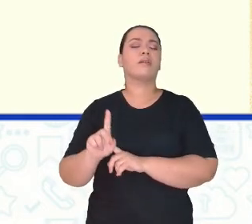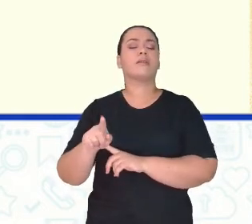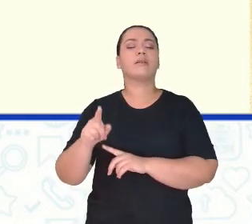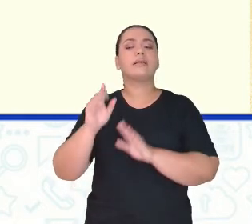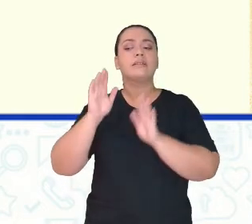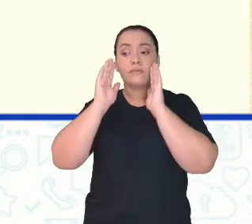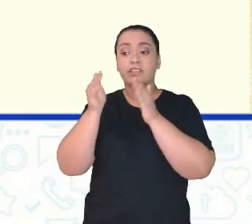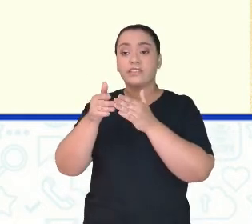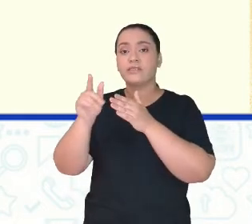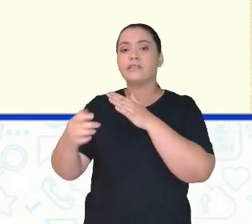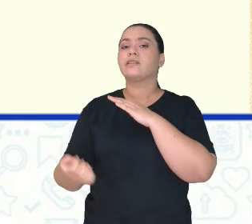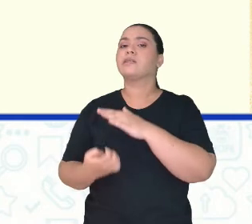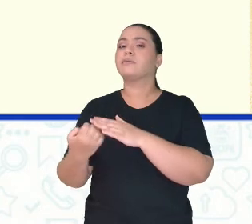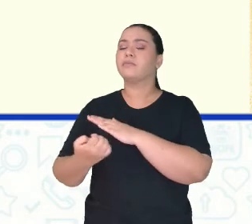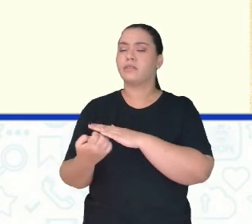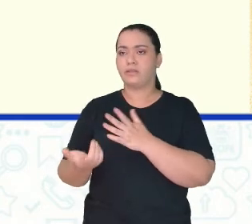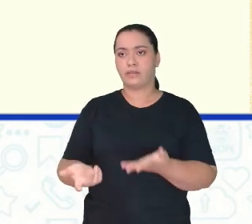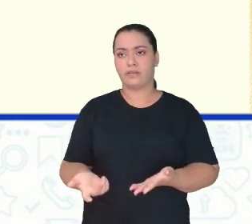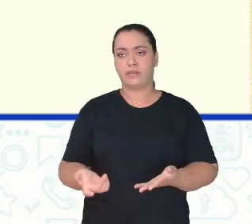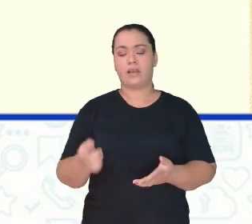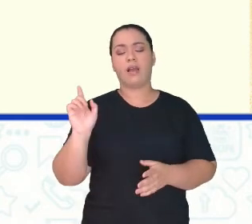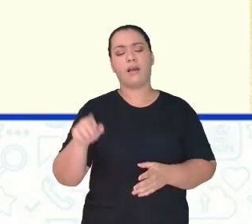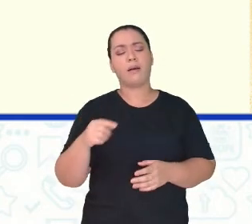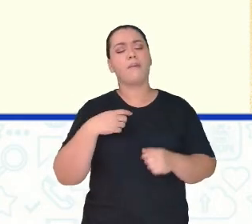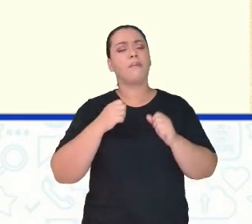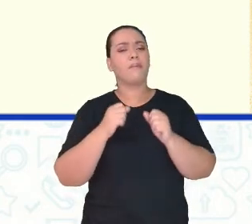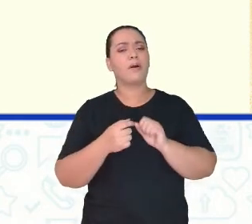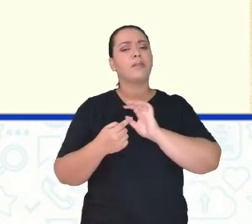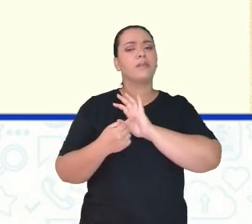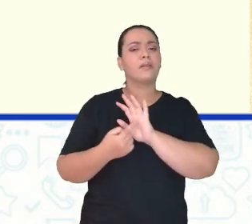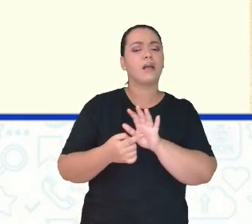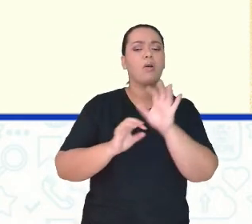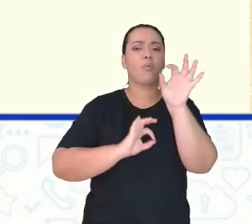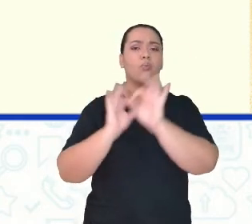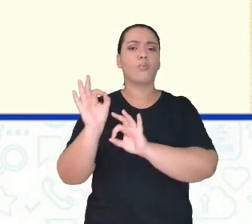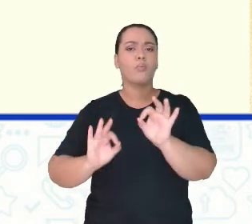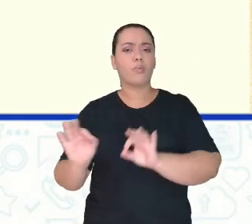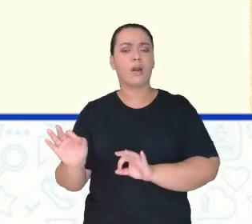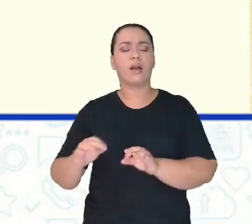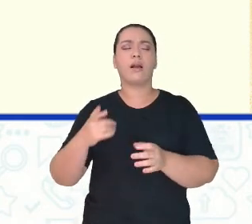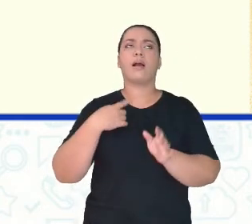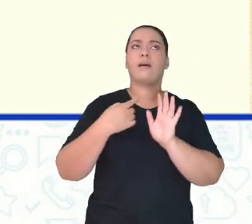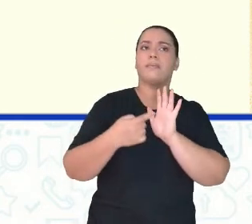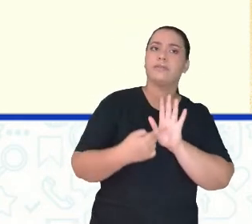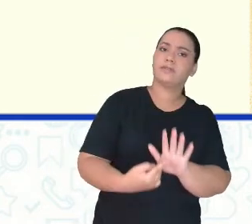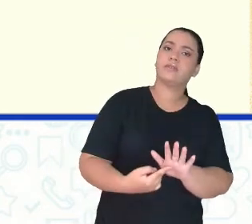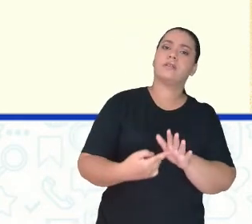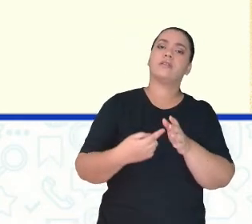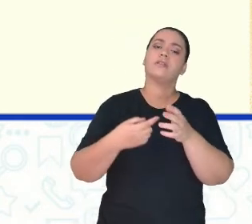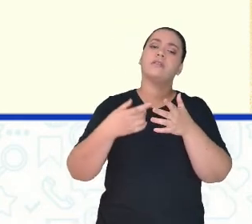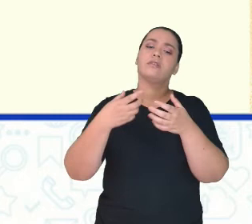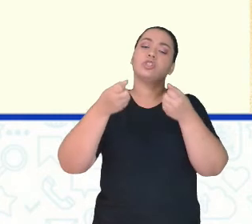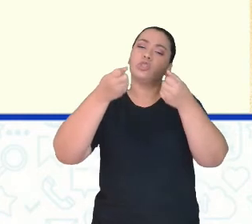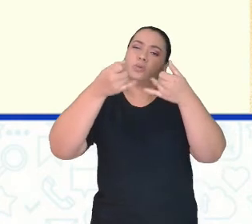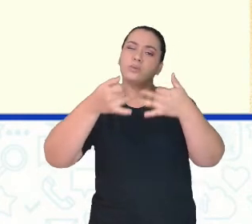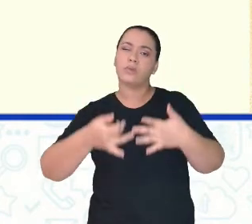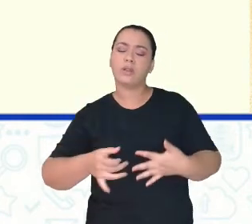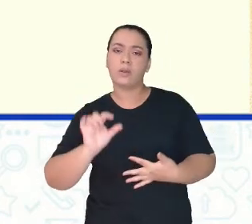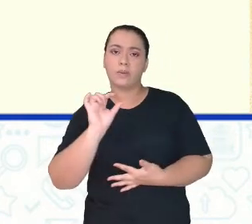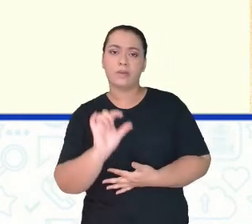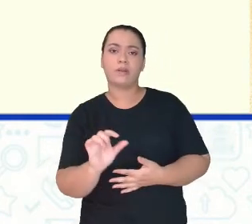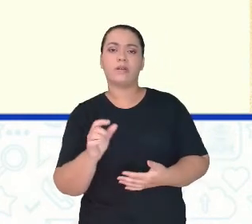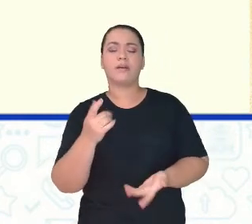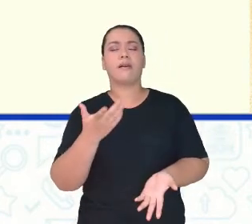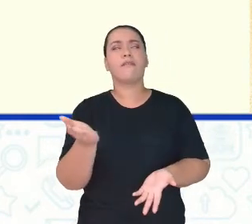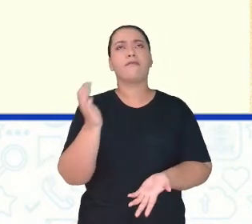usar a aba como uma área de apresentação, então você vai organizando assim, apresentando, falando sobre,